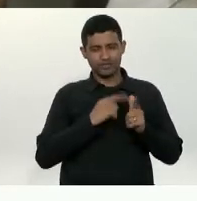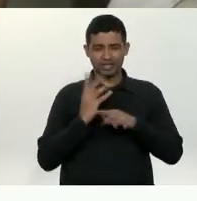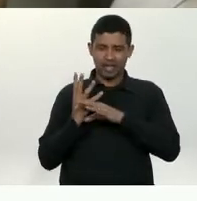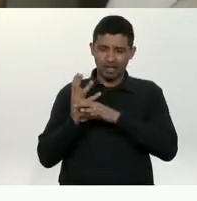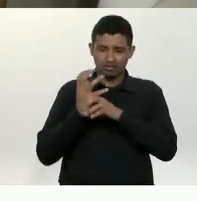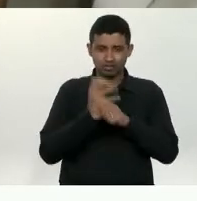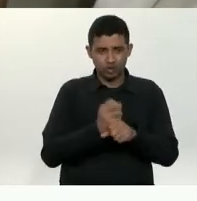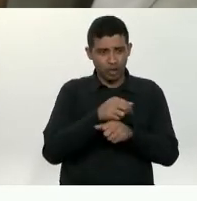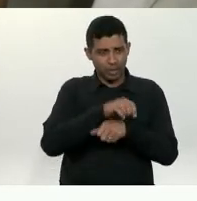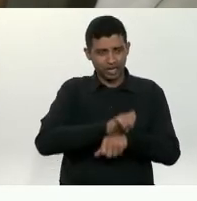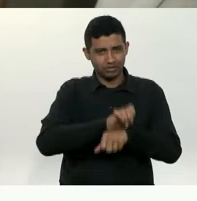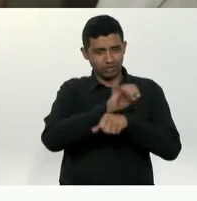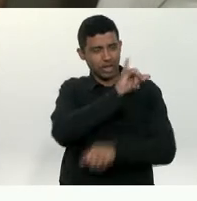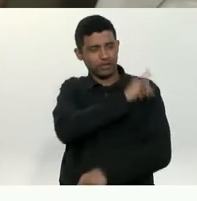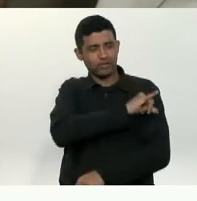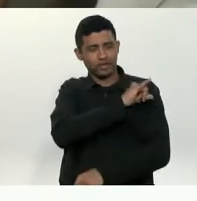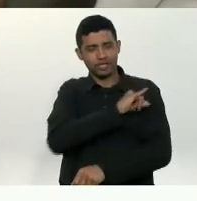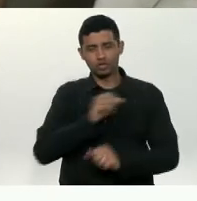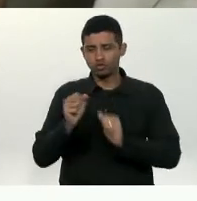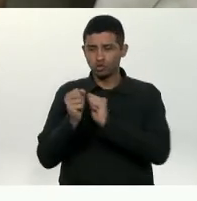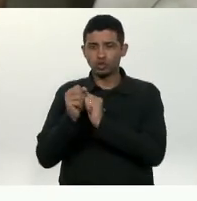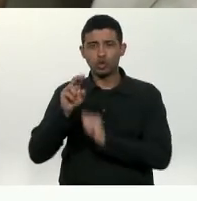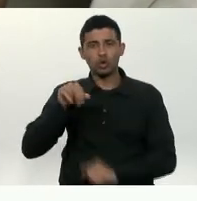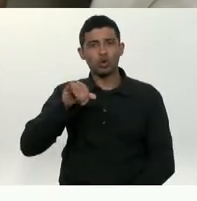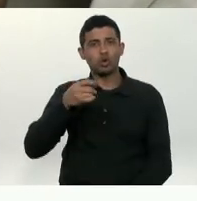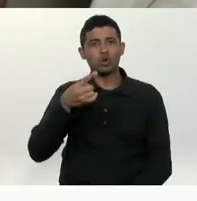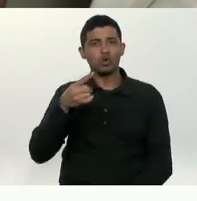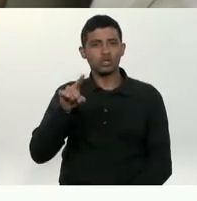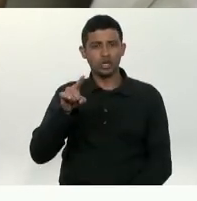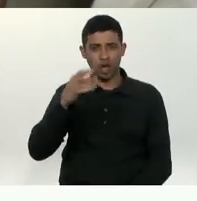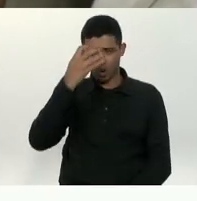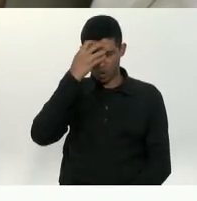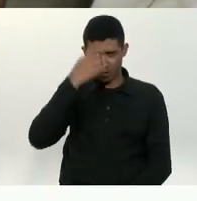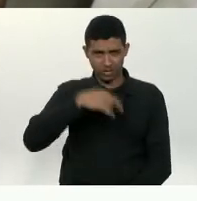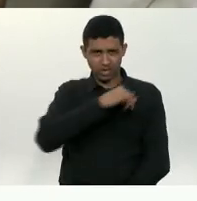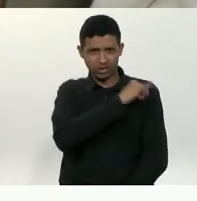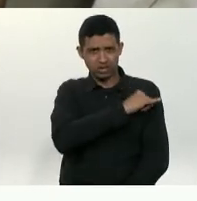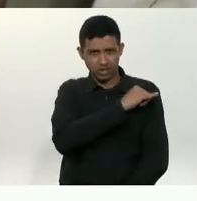com a União, ela não é culpa